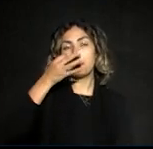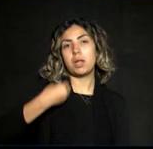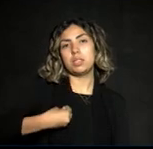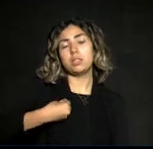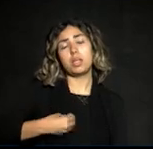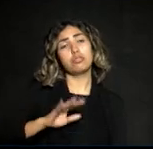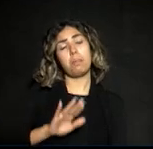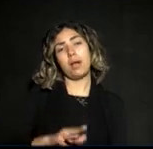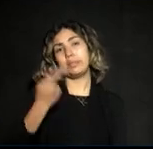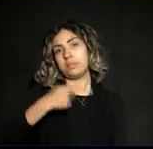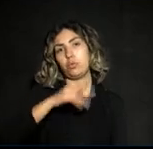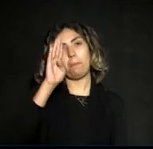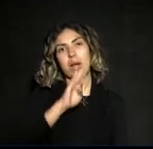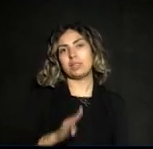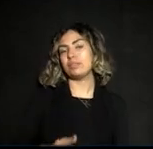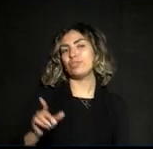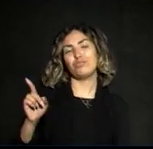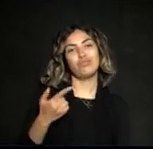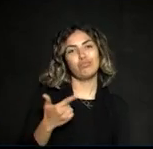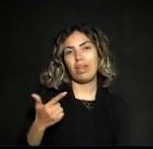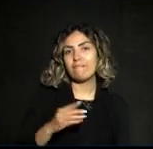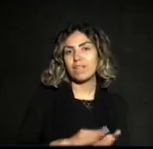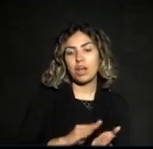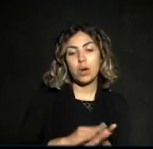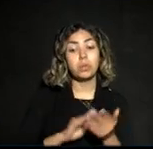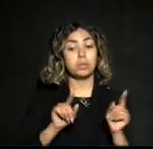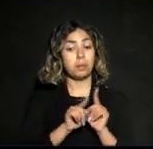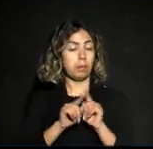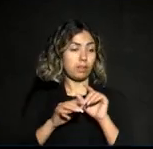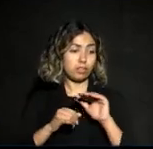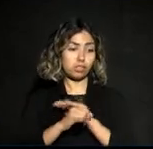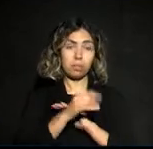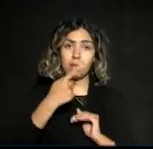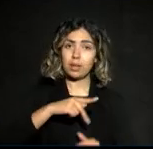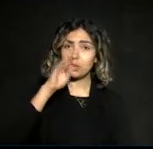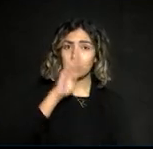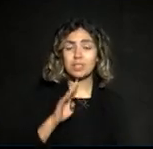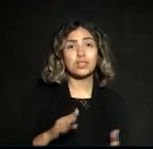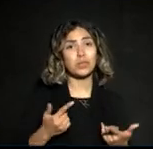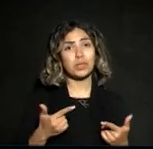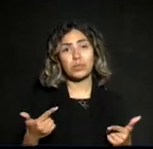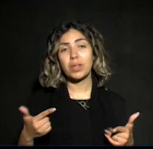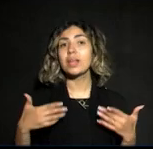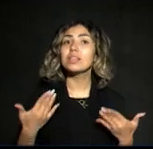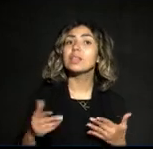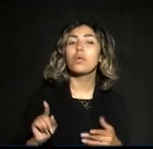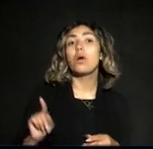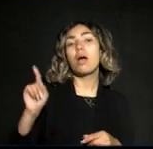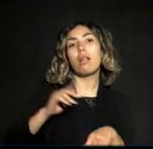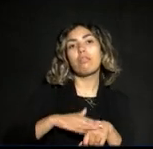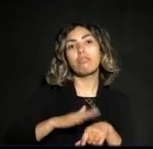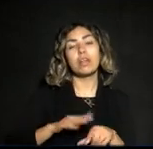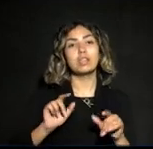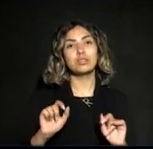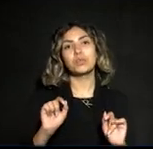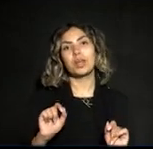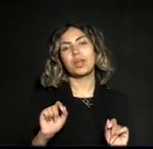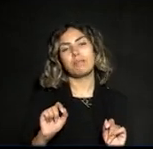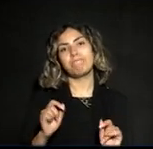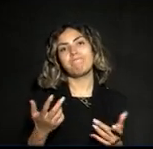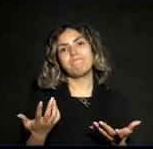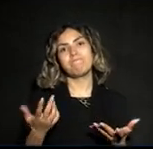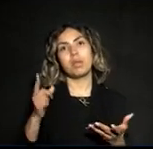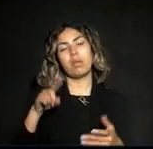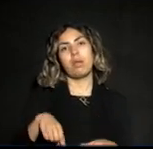ela já não tem do Brasil investimentos já não tem no Brasil então é feita hoje um viés Claro e o único